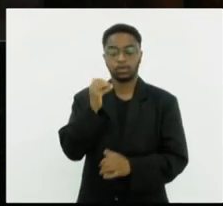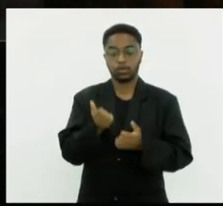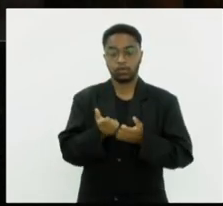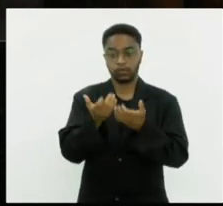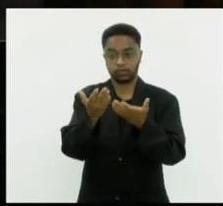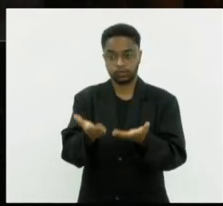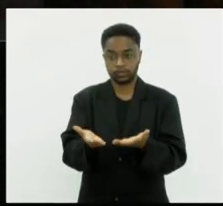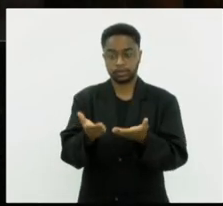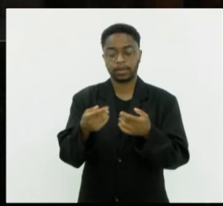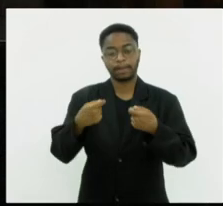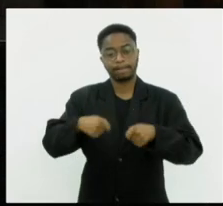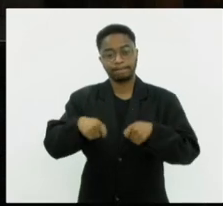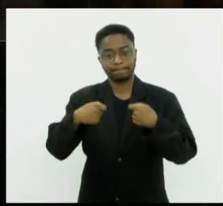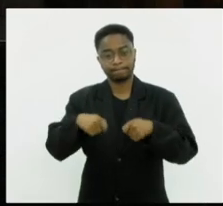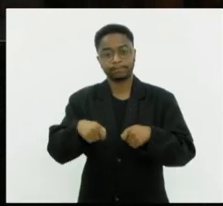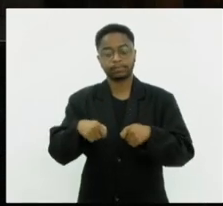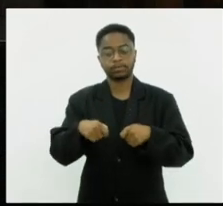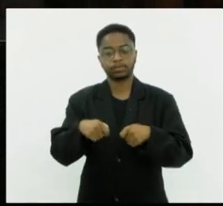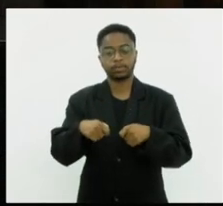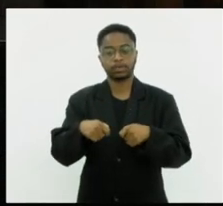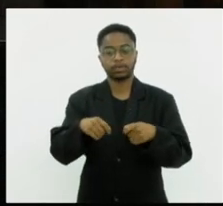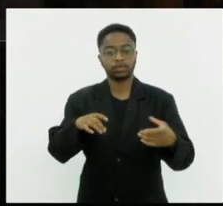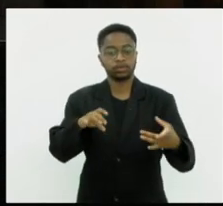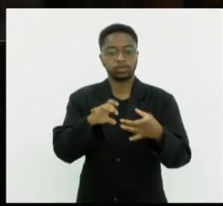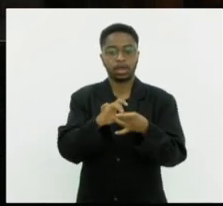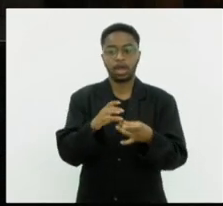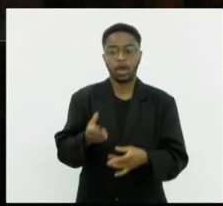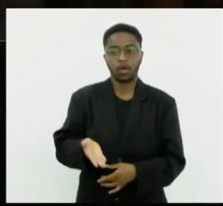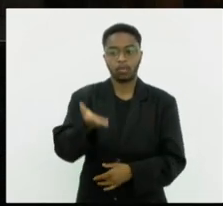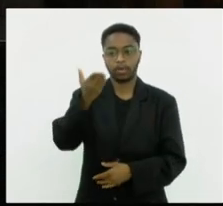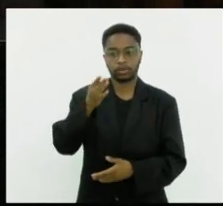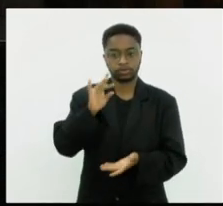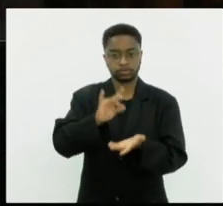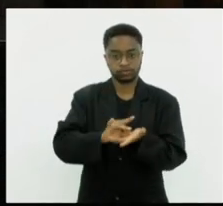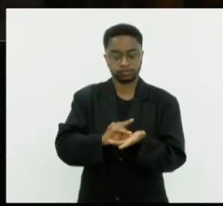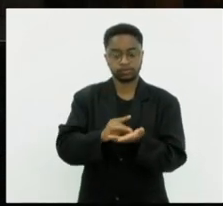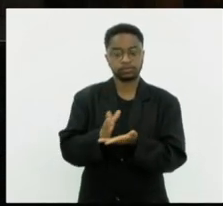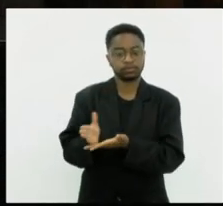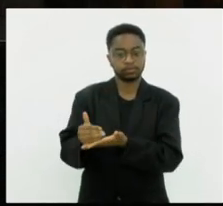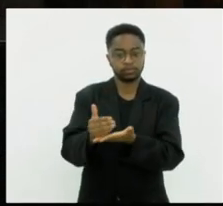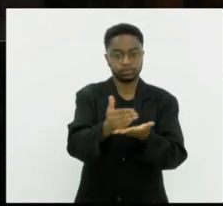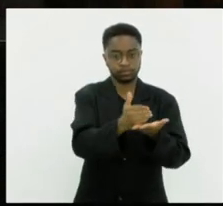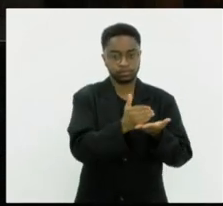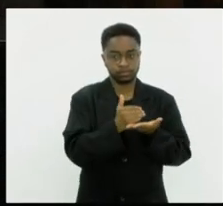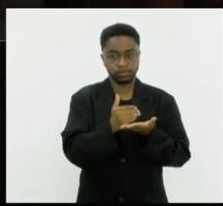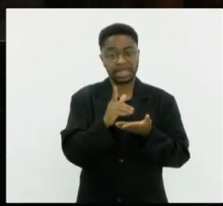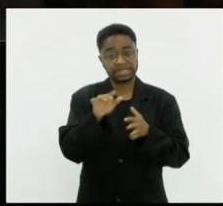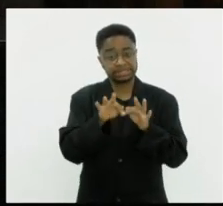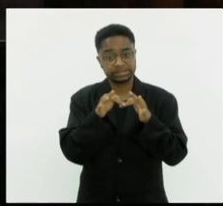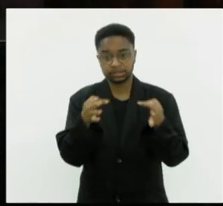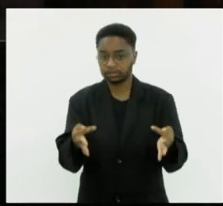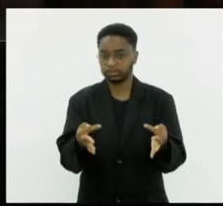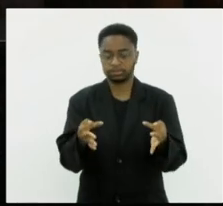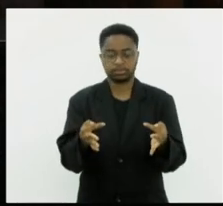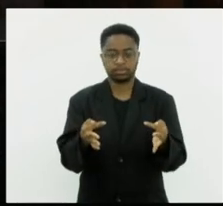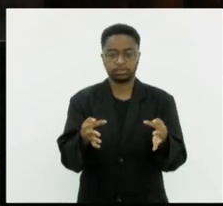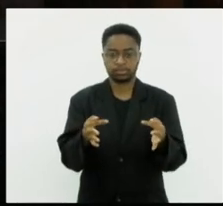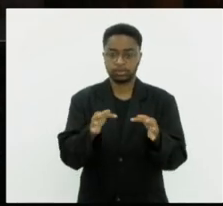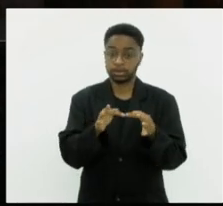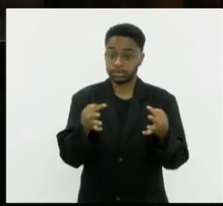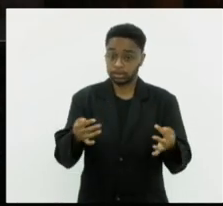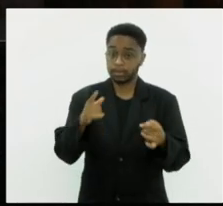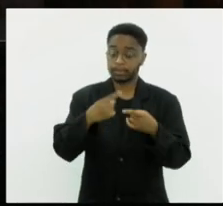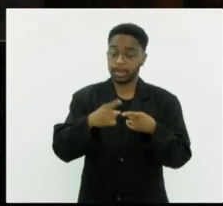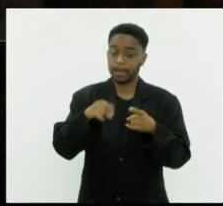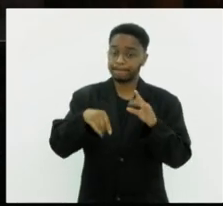ela precisa está condicionada a um aumento real de arrecadação. É simples. Isso é programa, isso